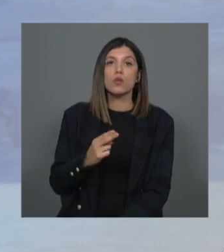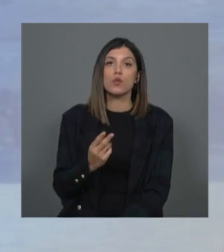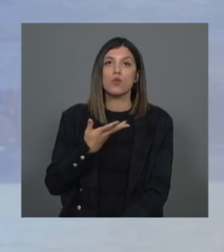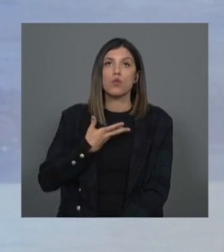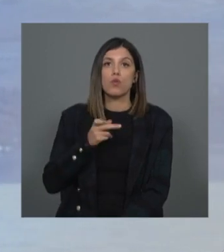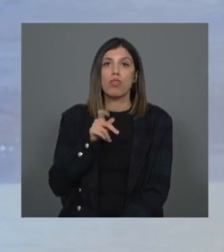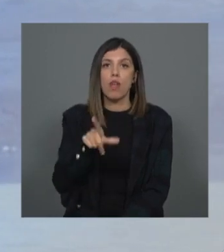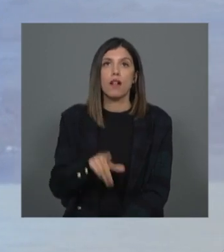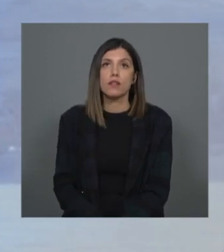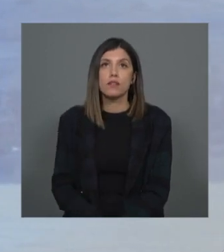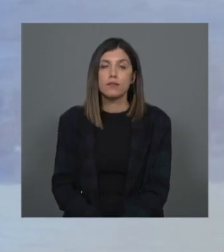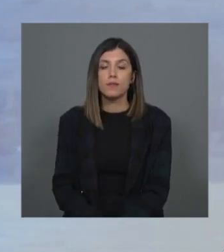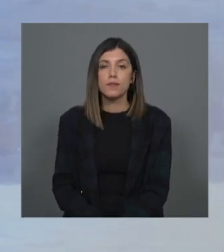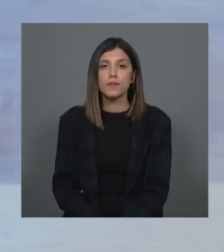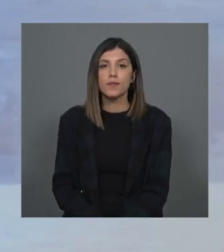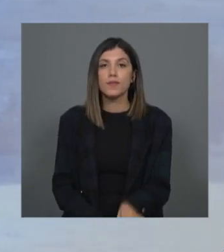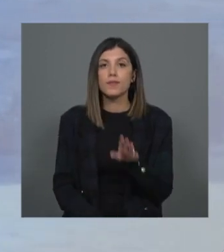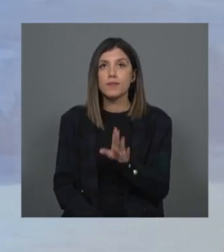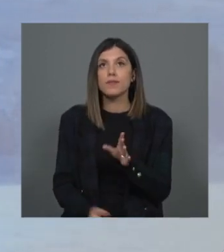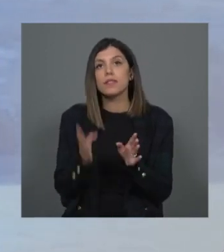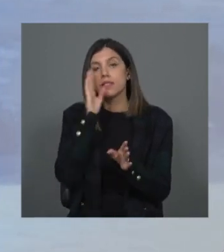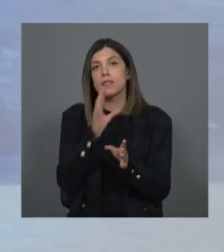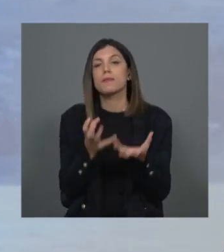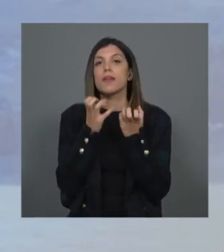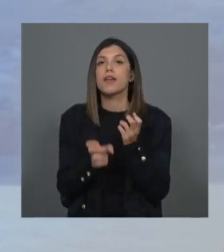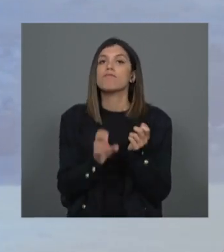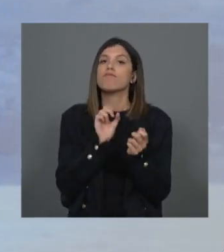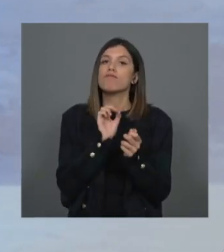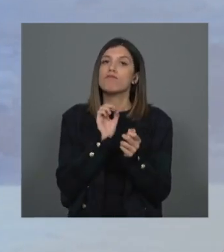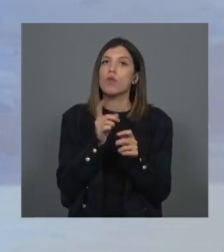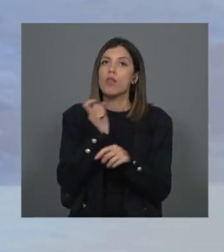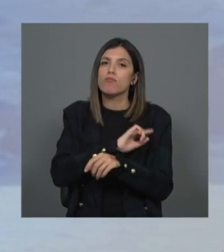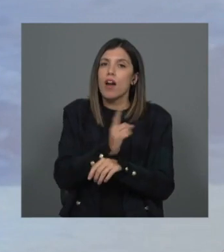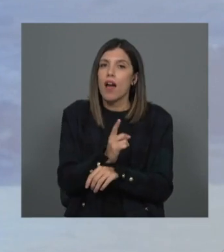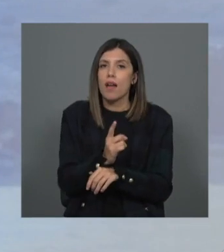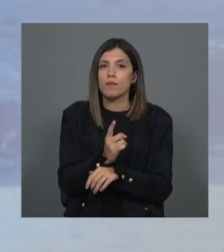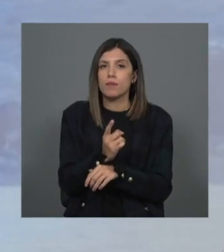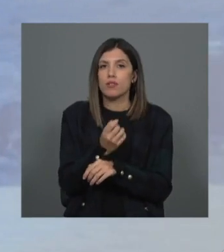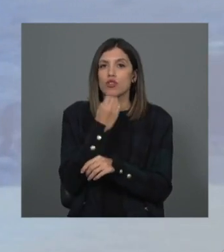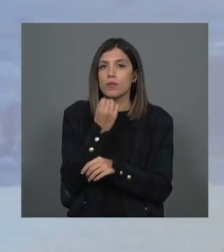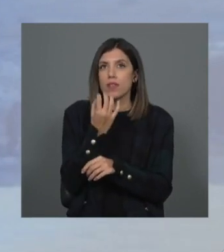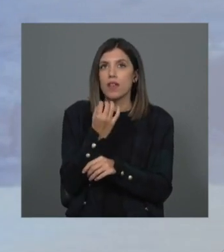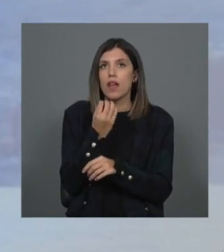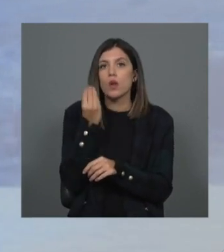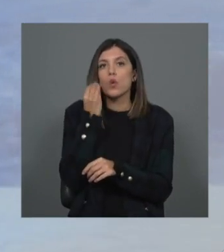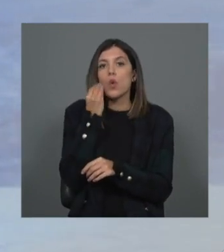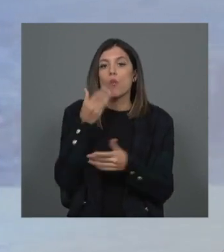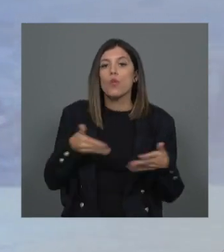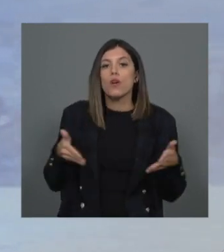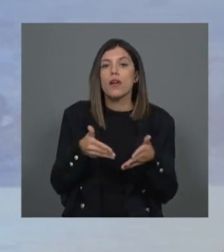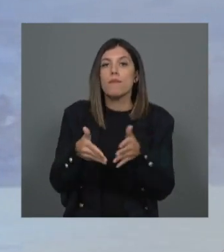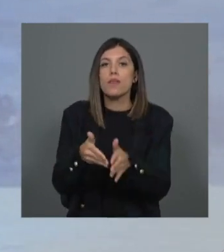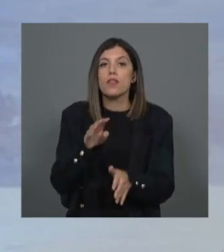forma, enfim, muito rápida e, sobretudo, muito prática, em que é que consiste este caminho da sinodalidade, como é que o poderíamos